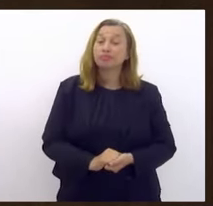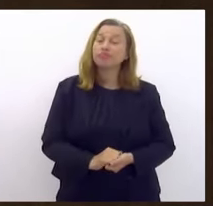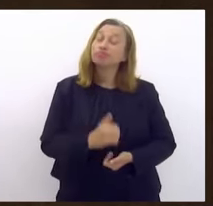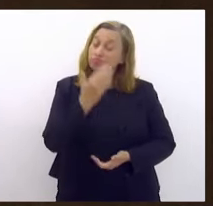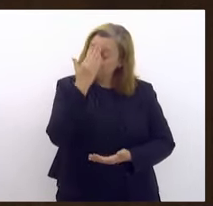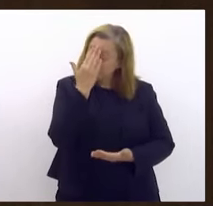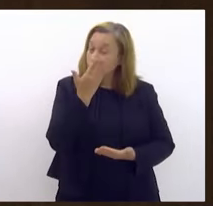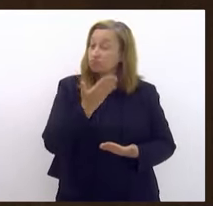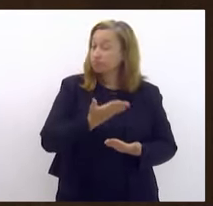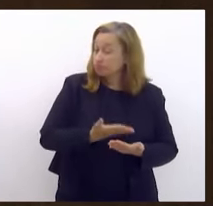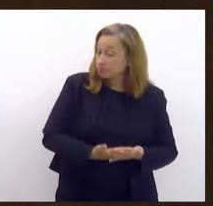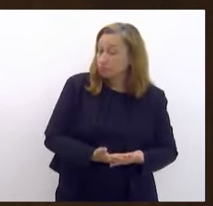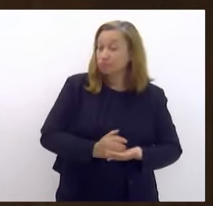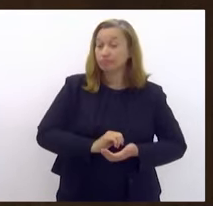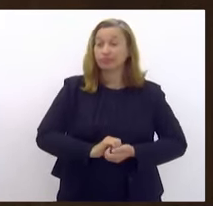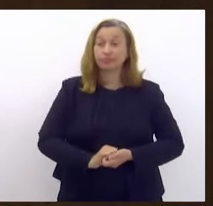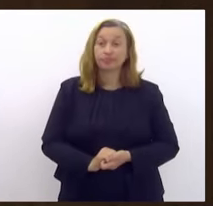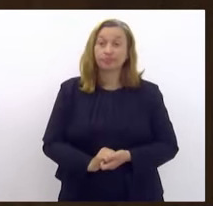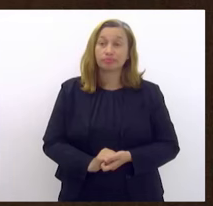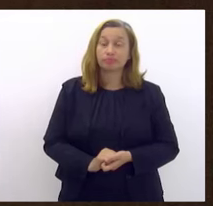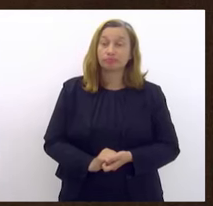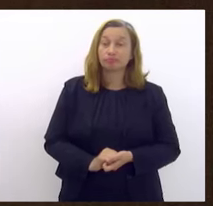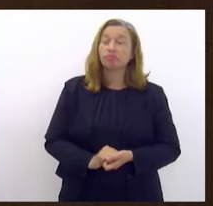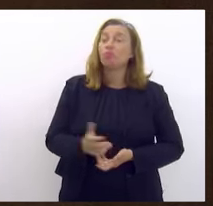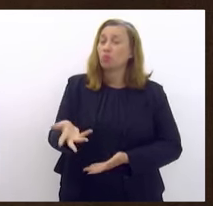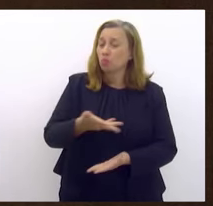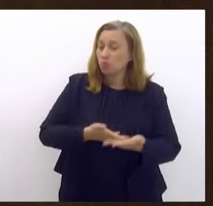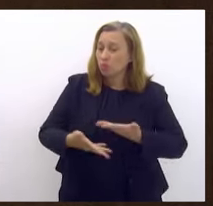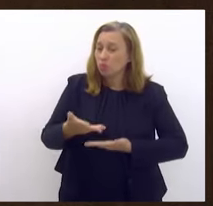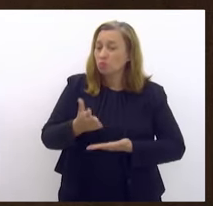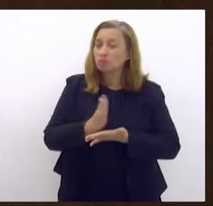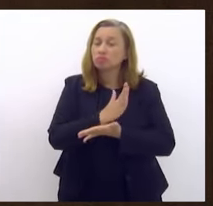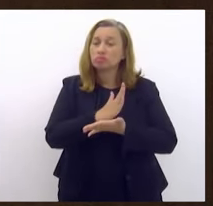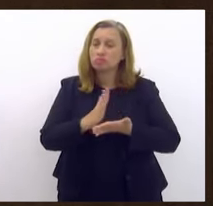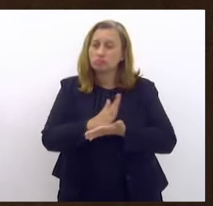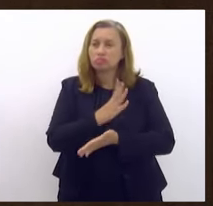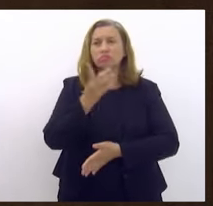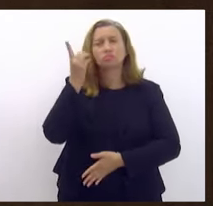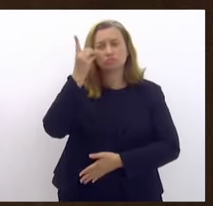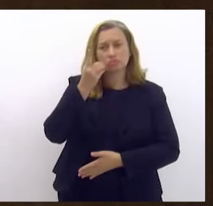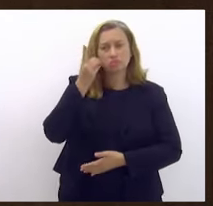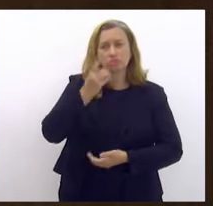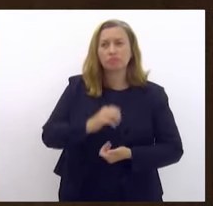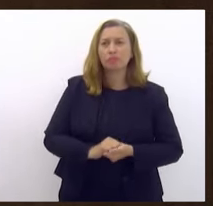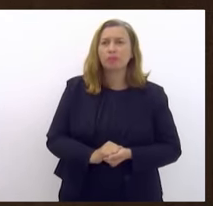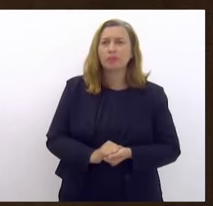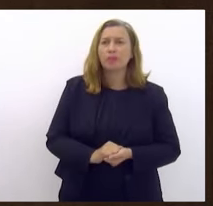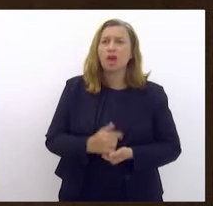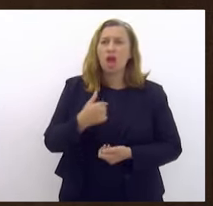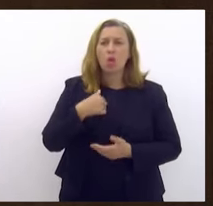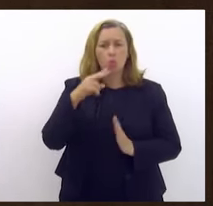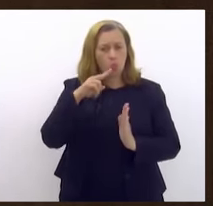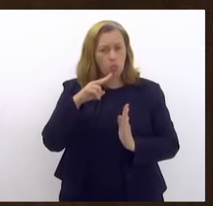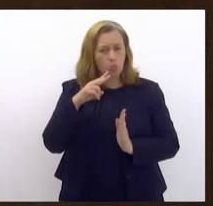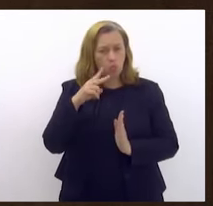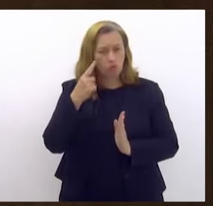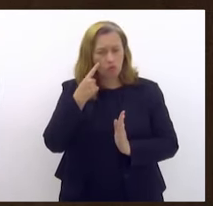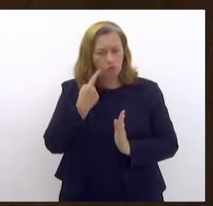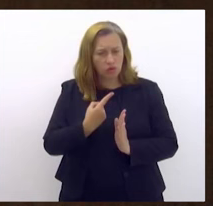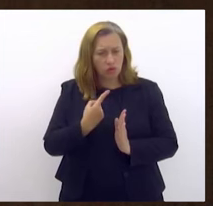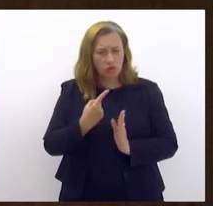creio que isso deve ser compartilhado por alguns deputados. Por acaso, eu li a